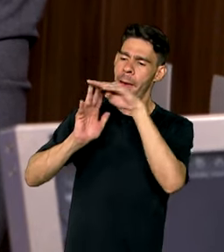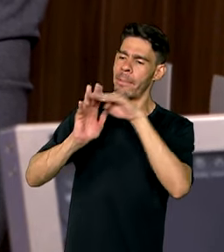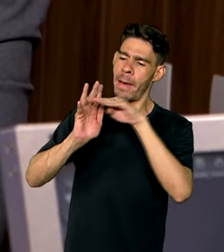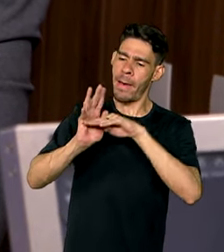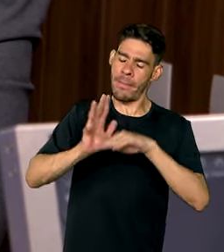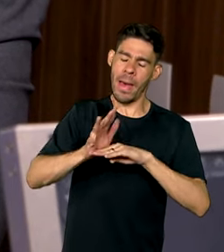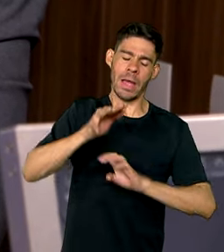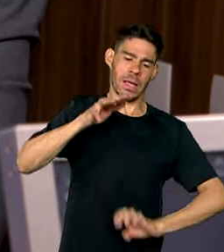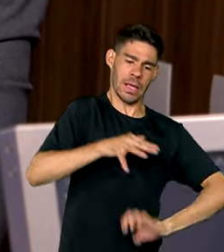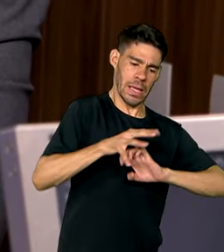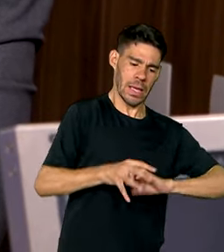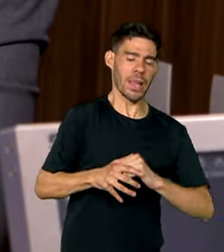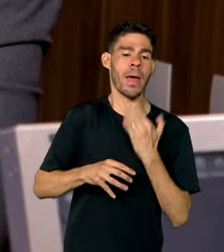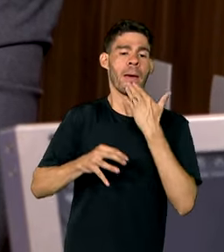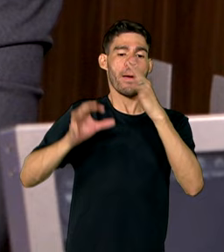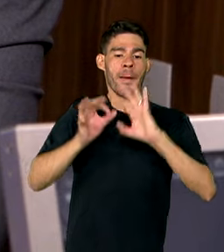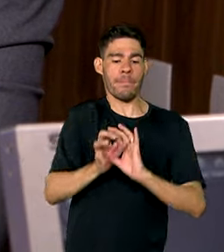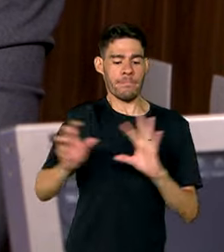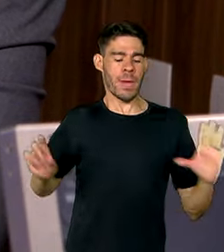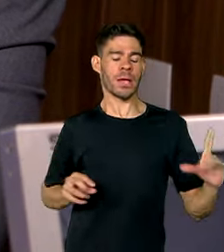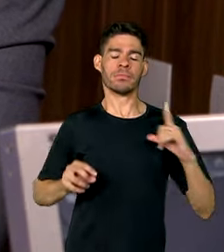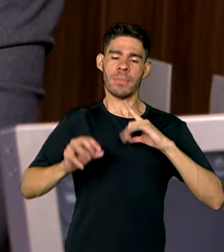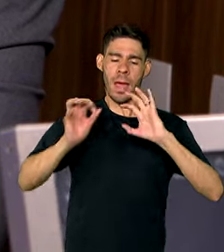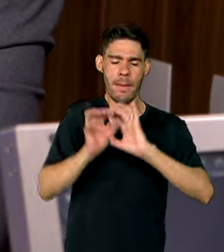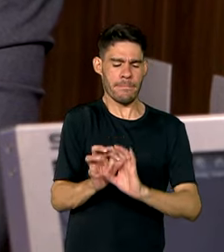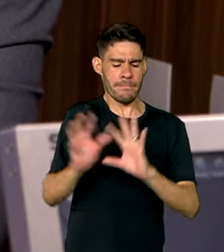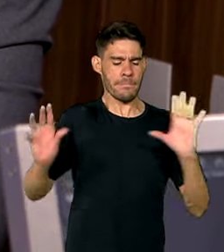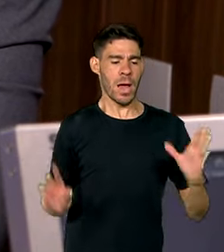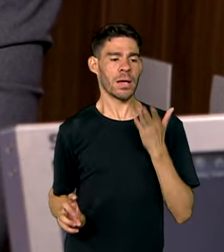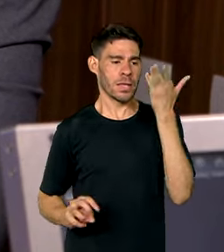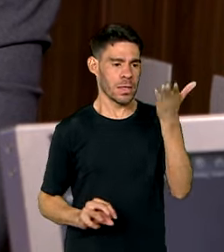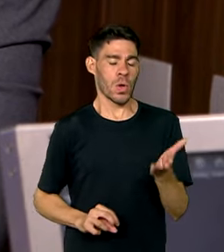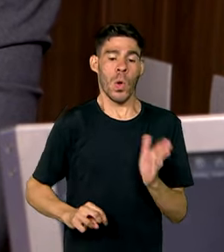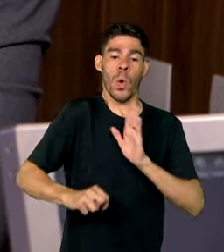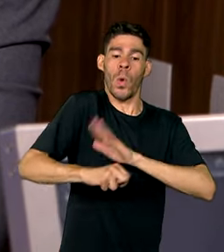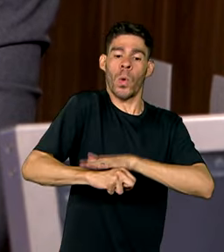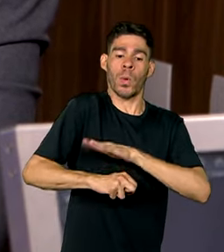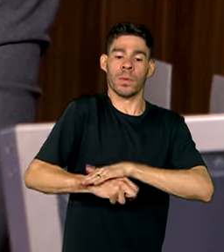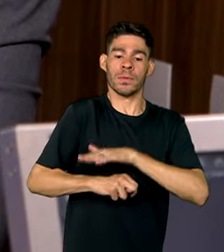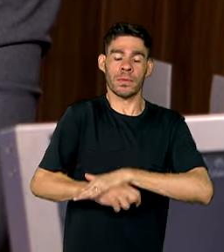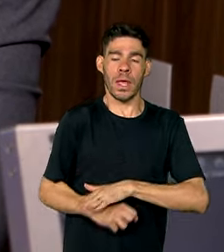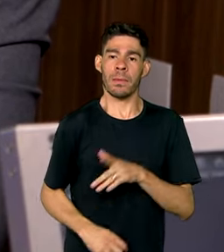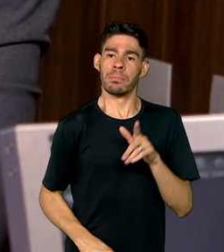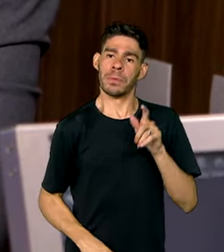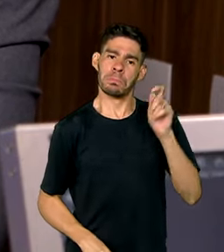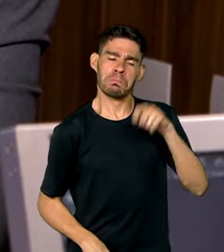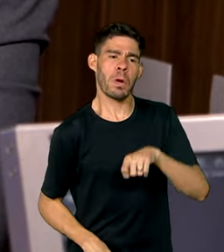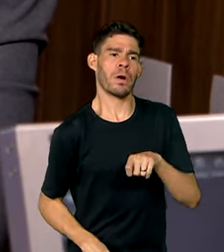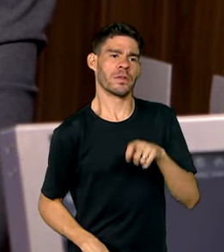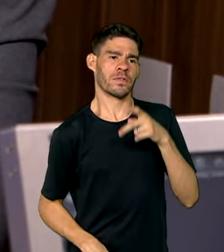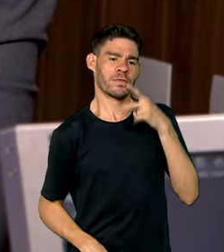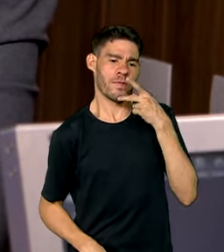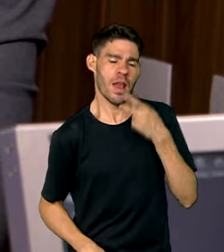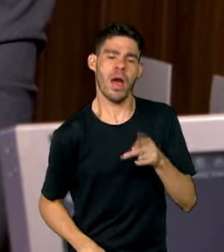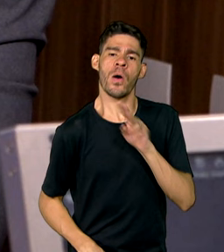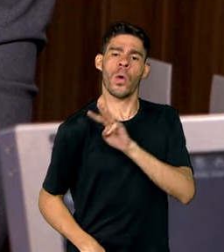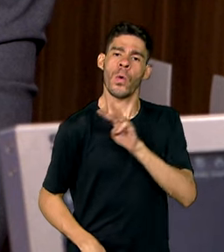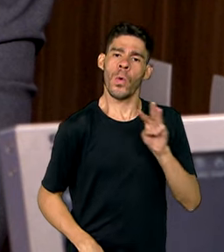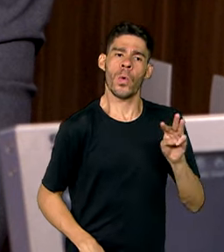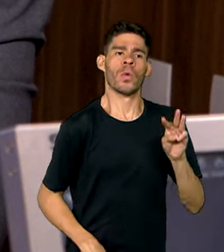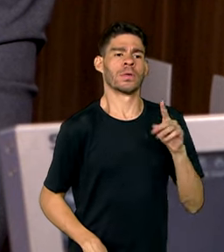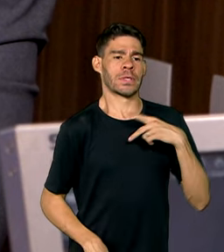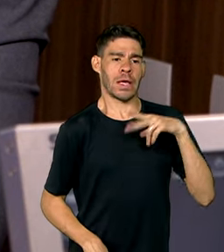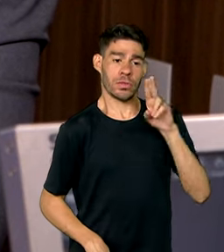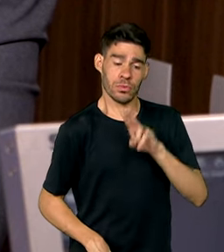empresas que pediram autorização, disponibilizamos para elas um tempo para que elas pudessem indicar quais são os sites que elas estão usando